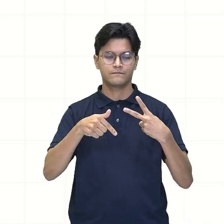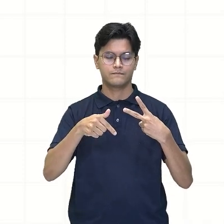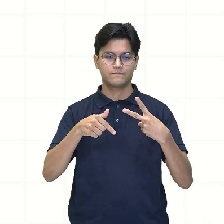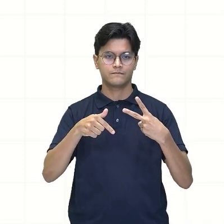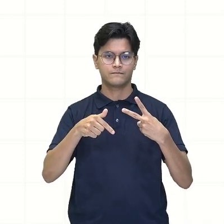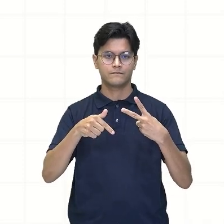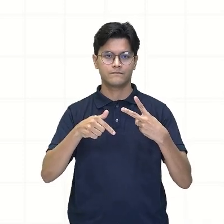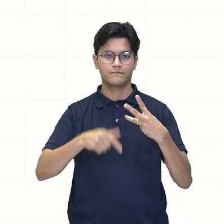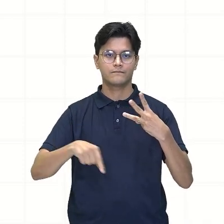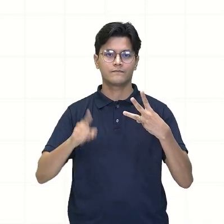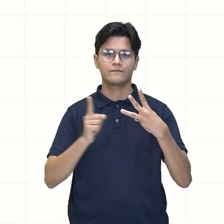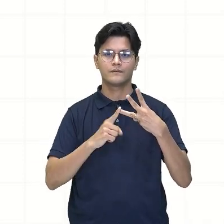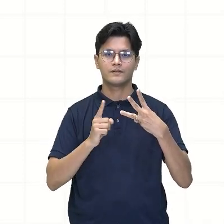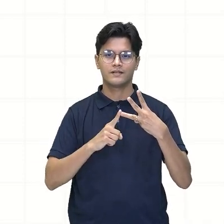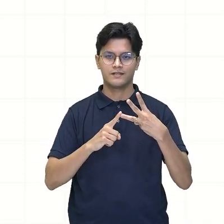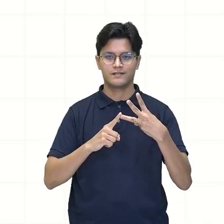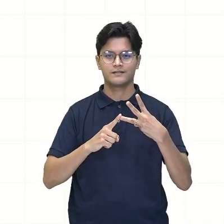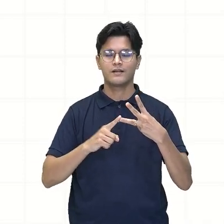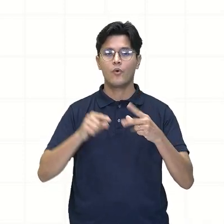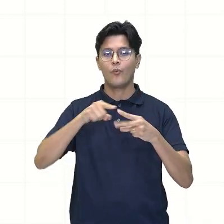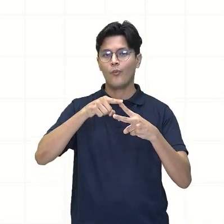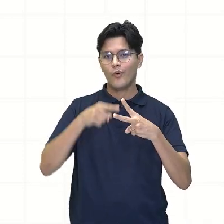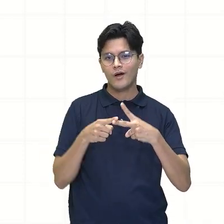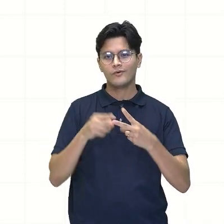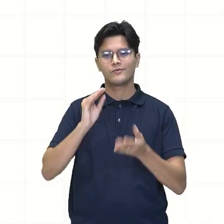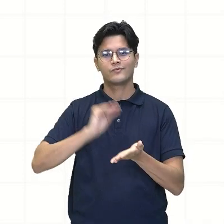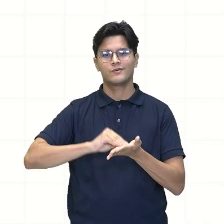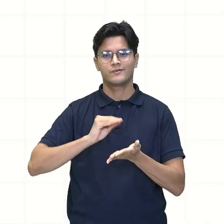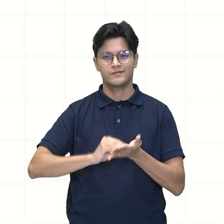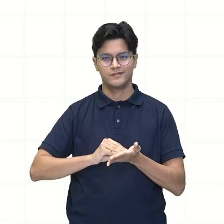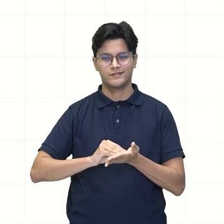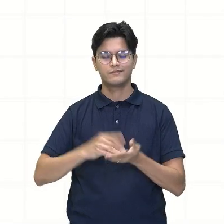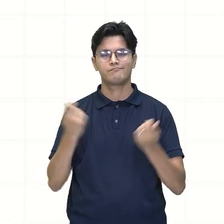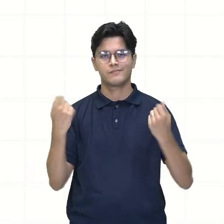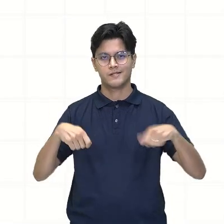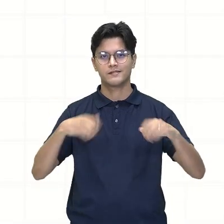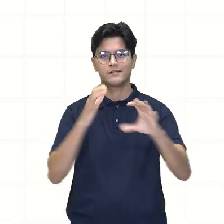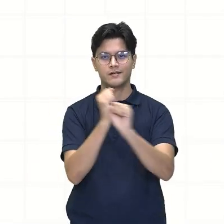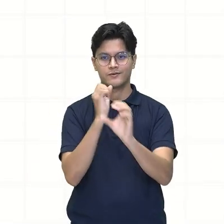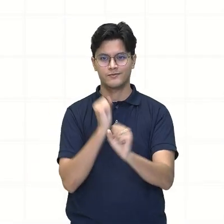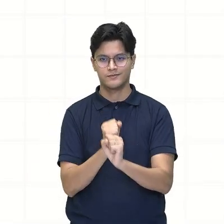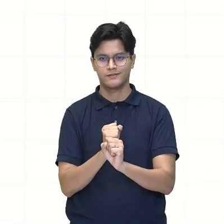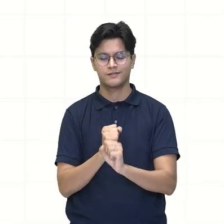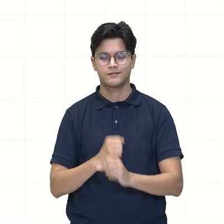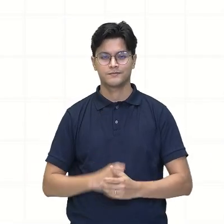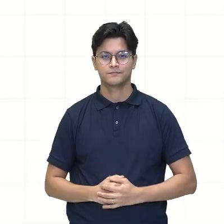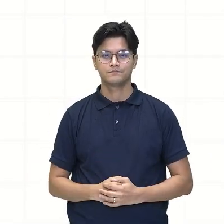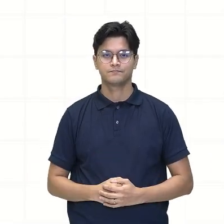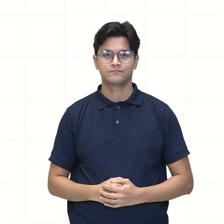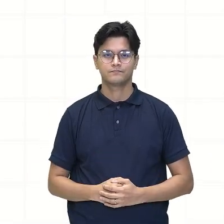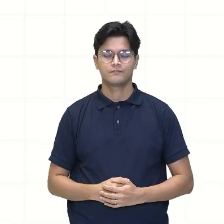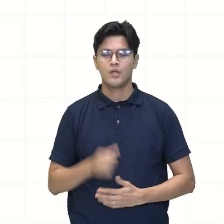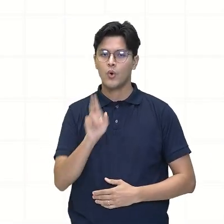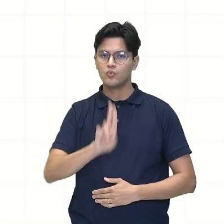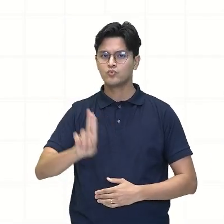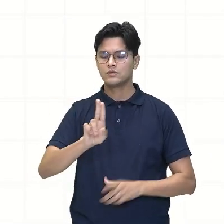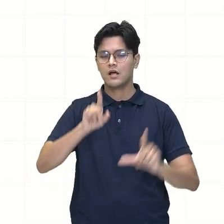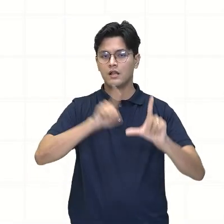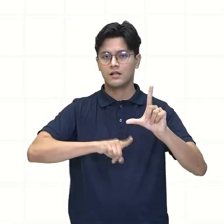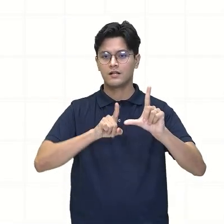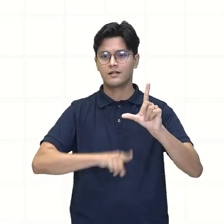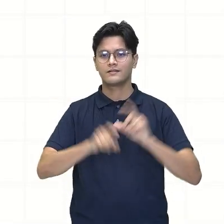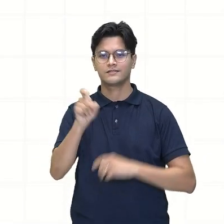26,57 graus, e a gente precisa determinar esse ângulo aqui que está faltando. Vamos chamar ele de